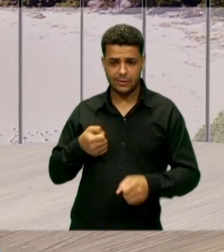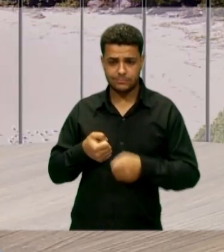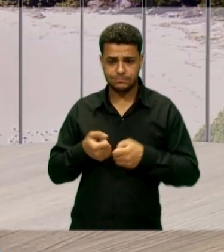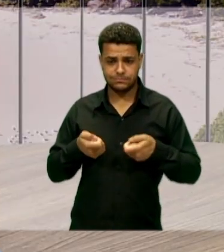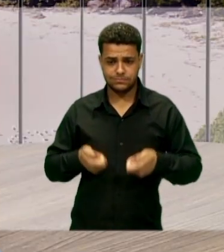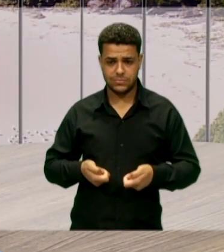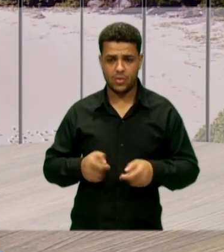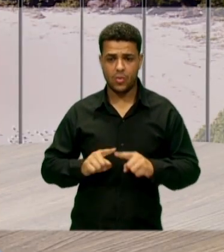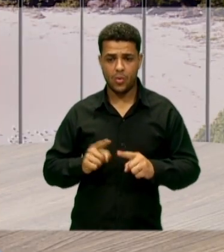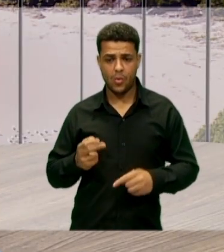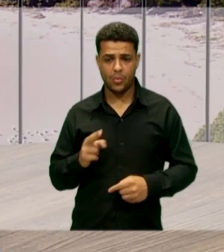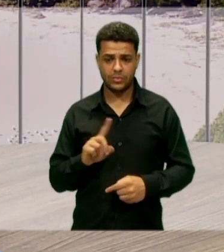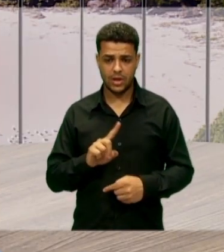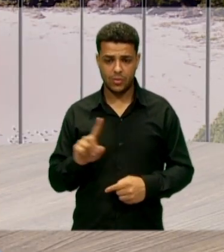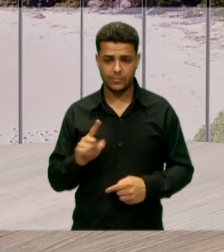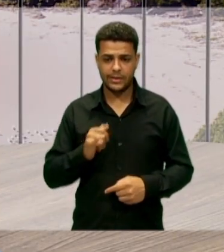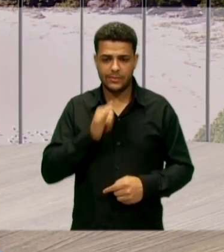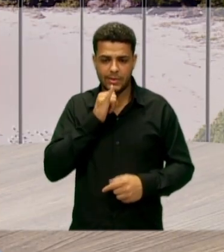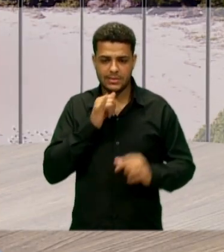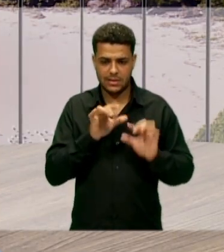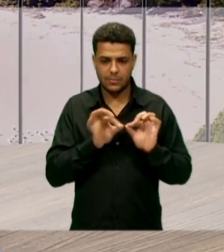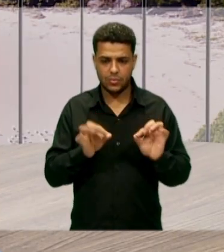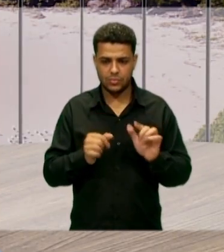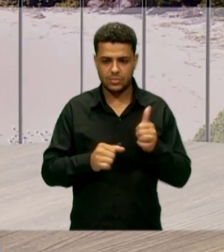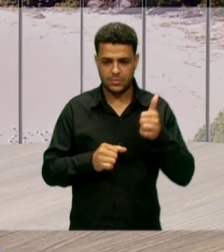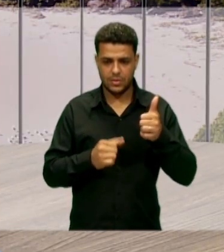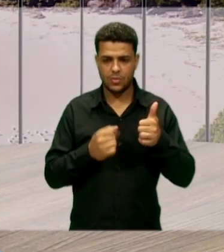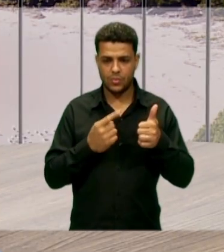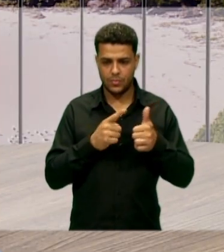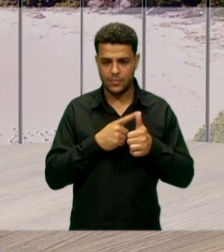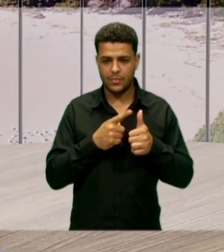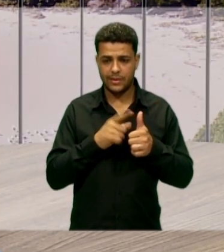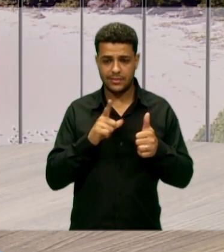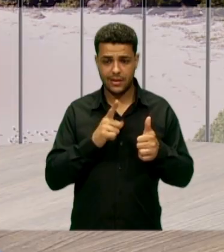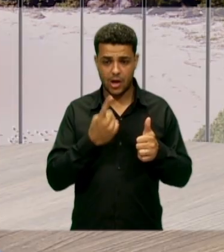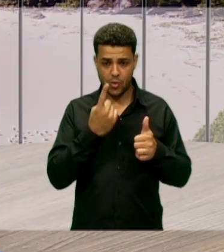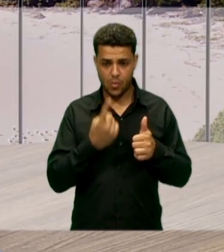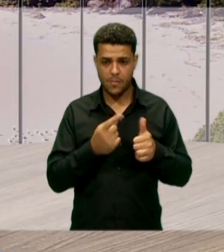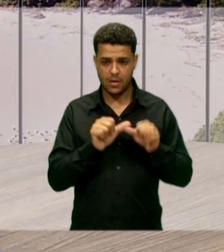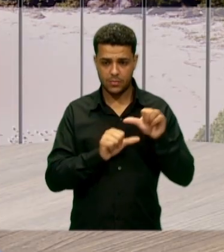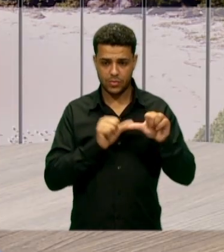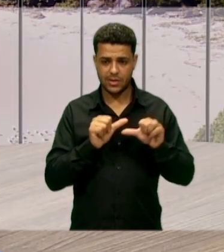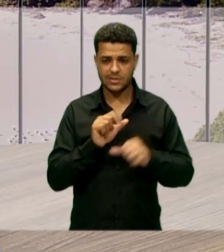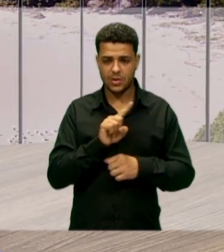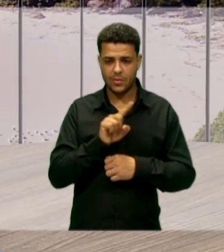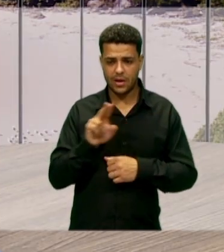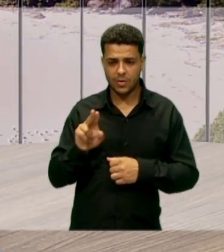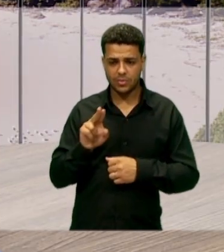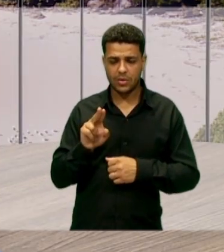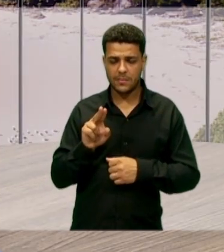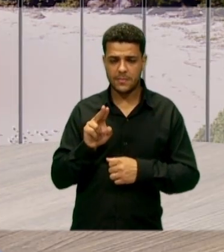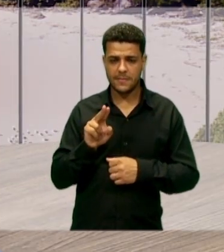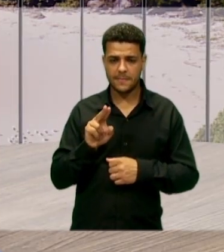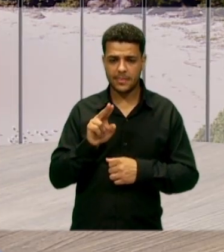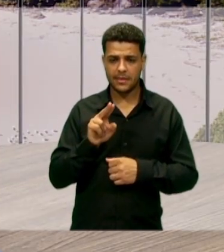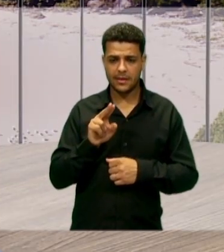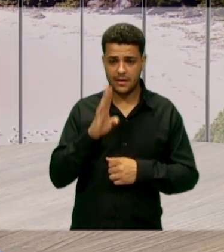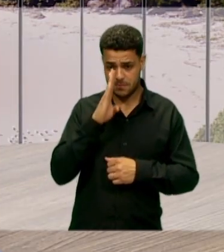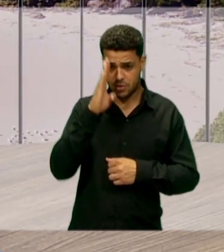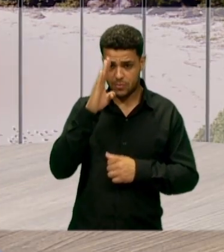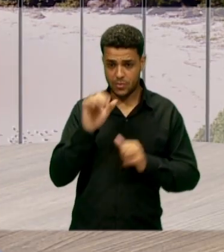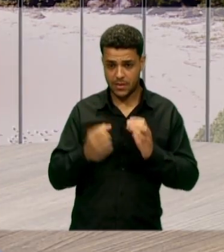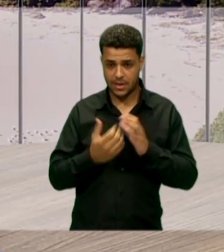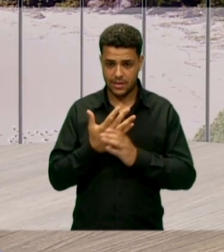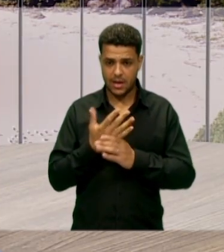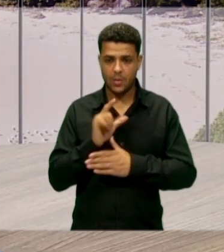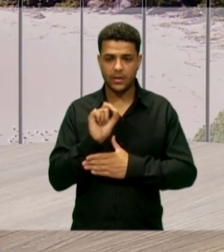ou não, né? Eu posso dar alguns exemplos, né? Eu vou dar um exemplo, por exemplo, assim, existe uma mutação que é aquela mutação que ela é primordial para o câncer